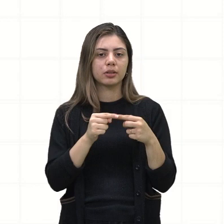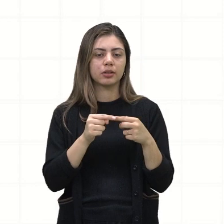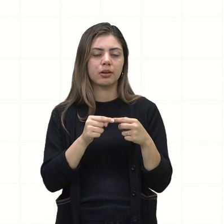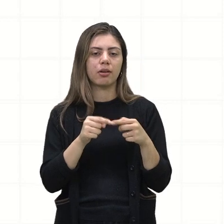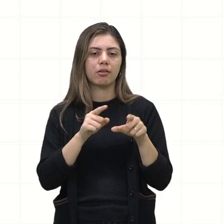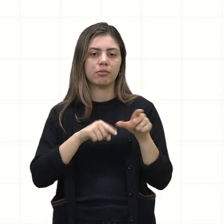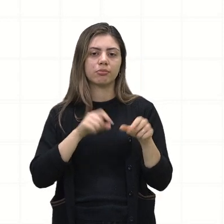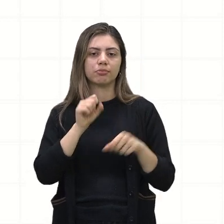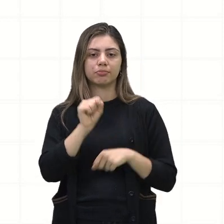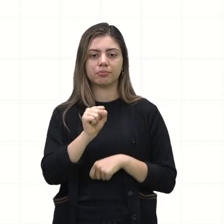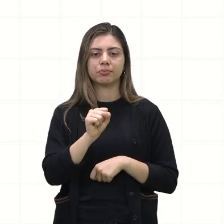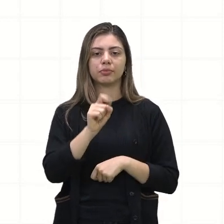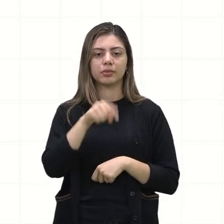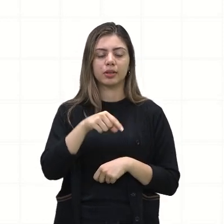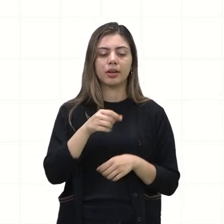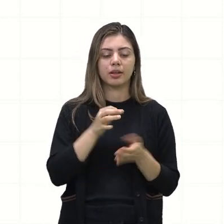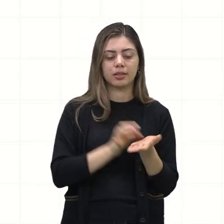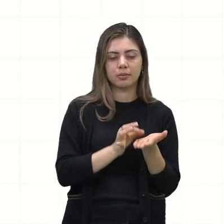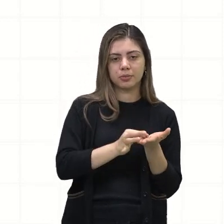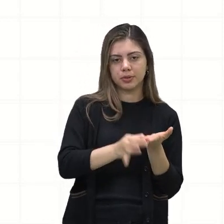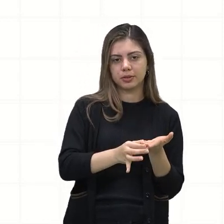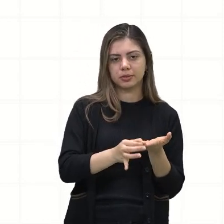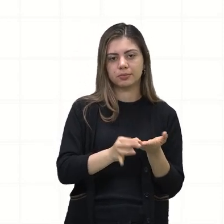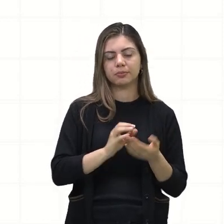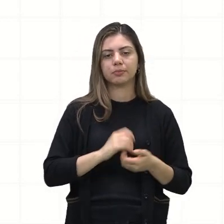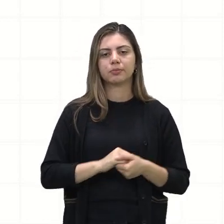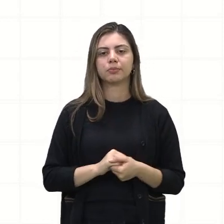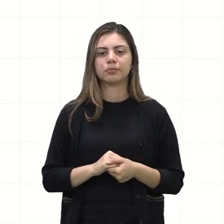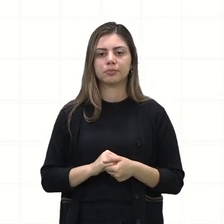o lançamento aí da moeda.